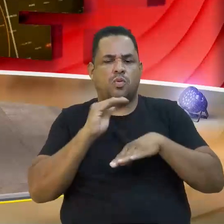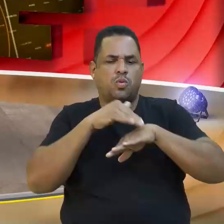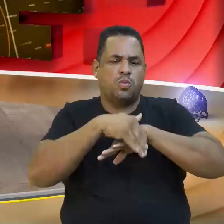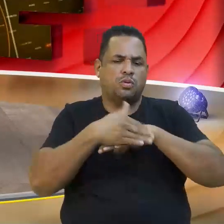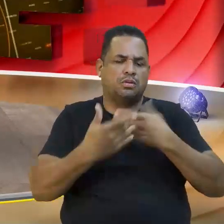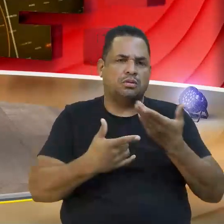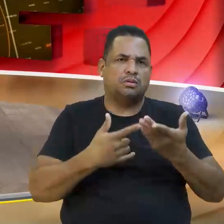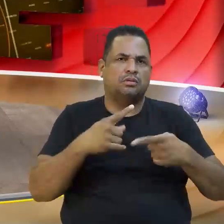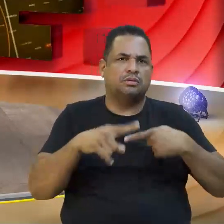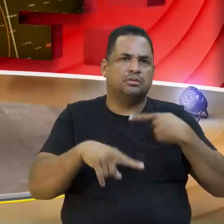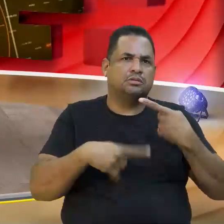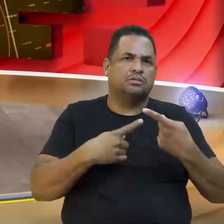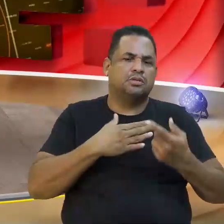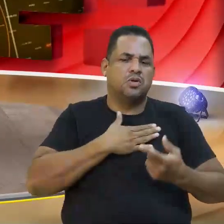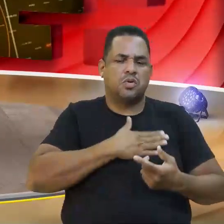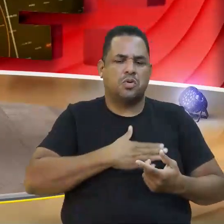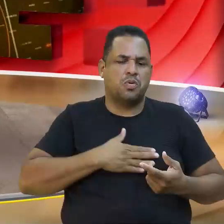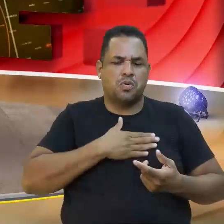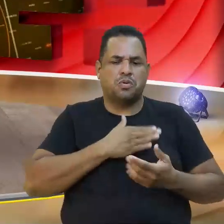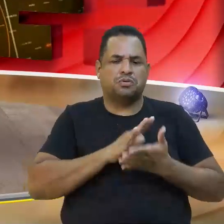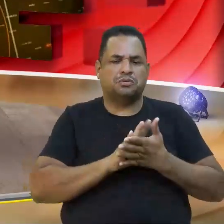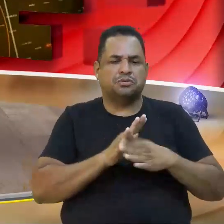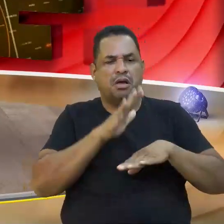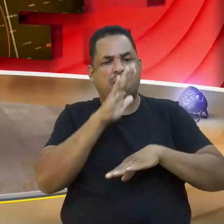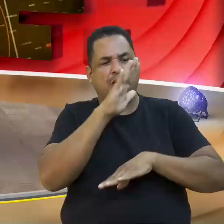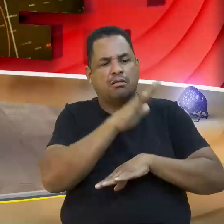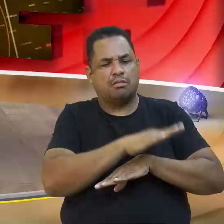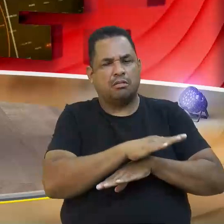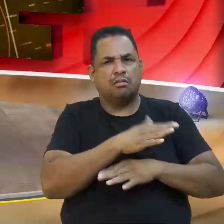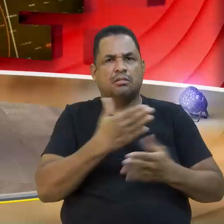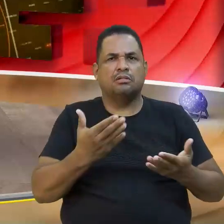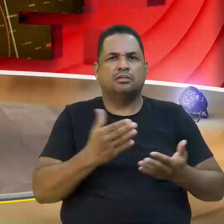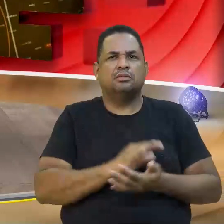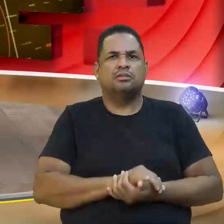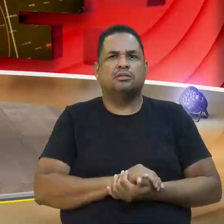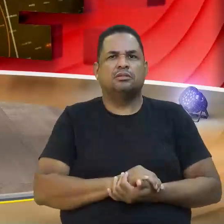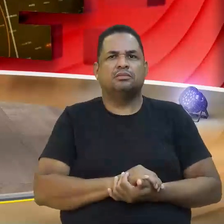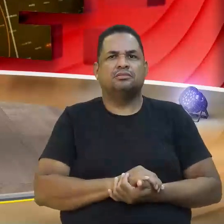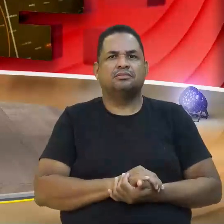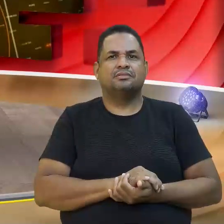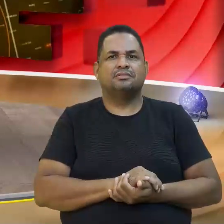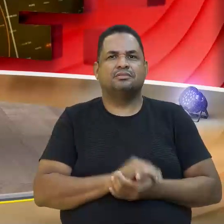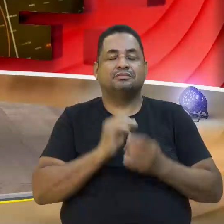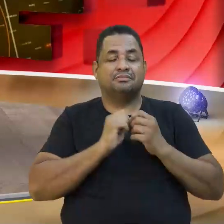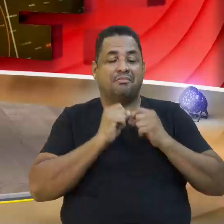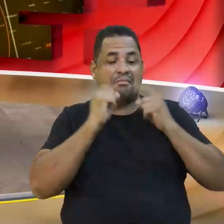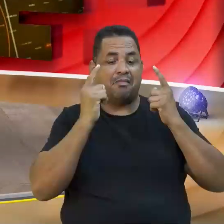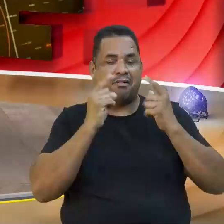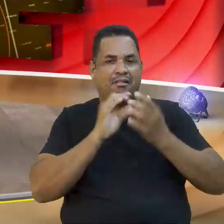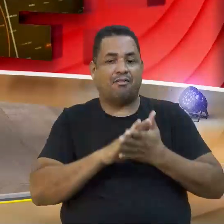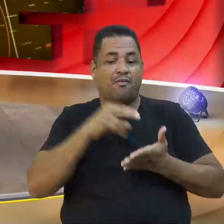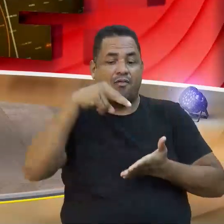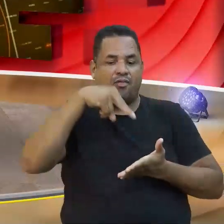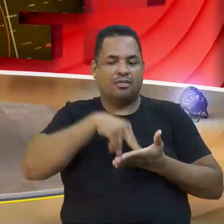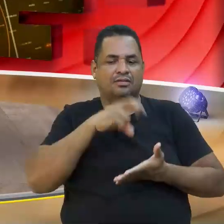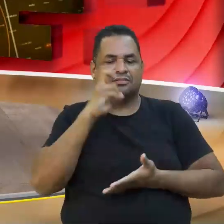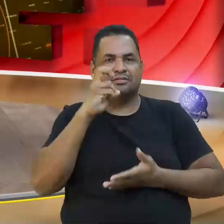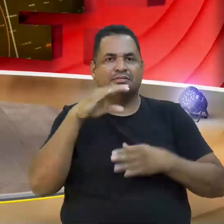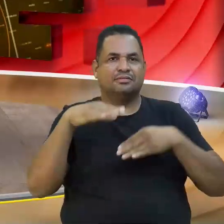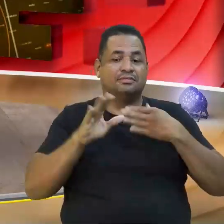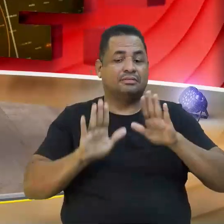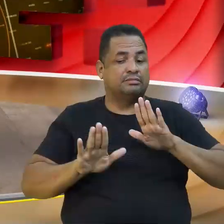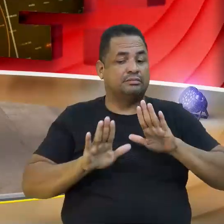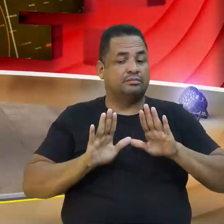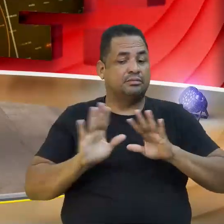5, né? Tem gente que gosta de estudar ali à tarde. Então, acordar que horas? Às 5. Então vai muito do seu perfil.